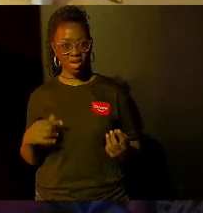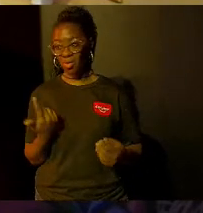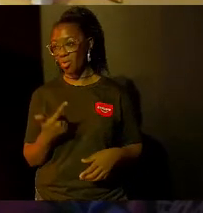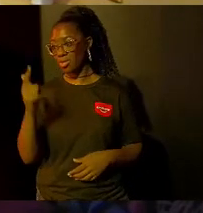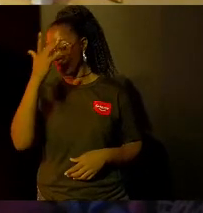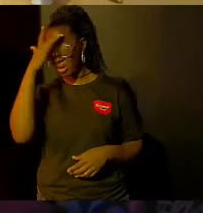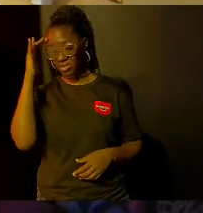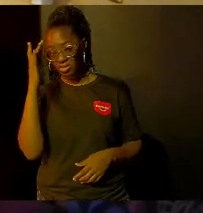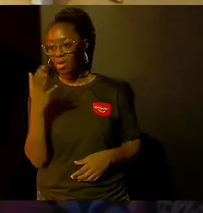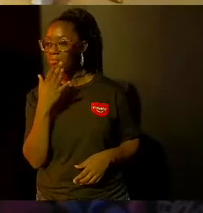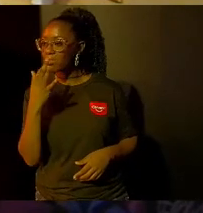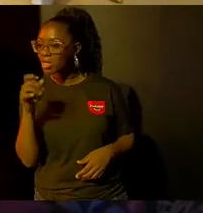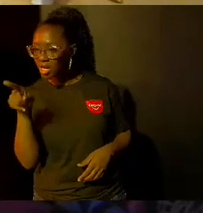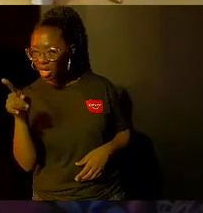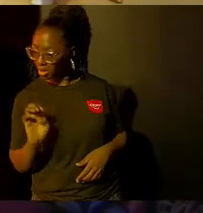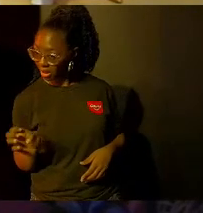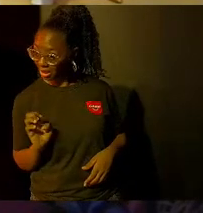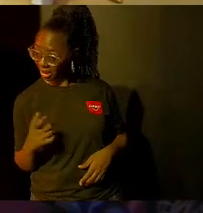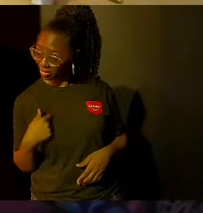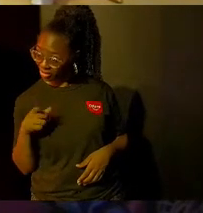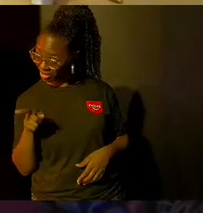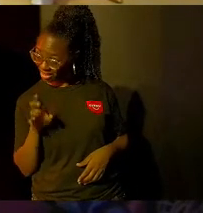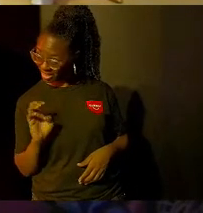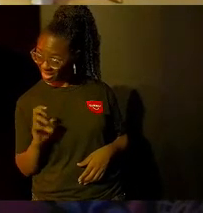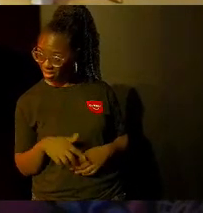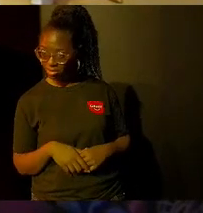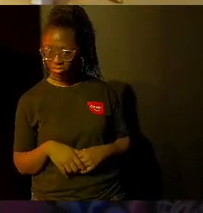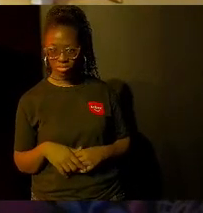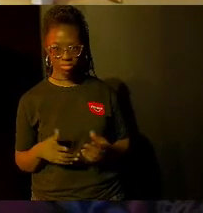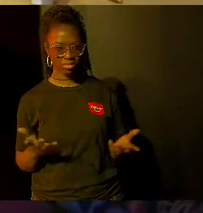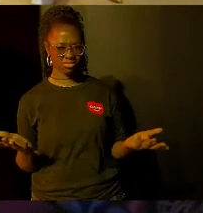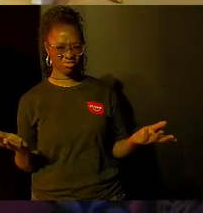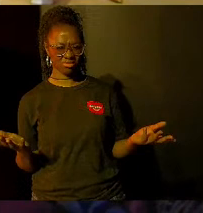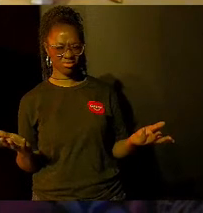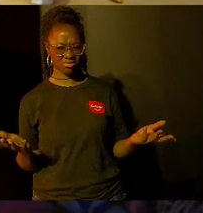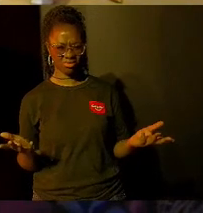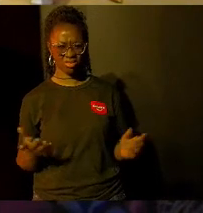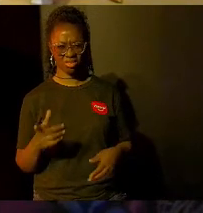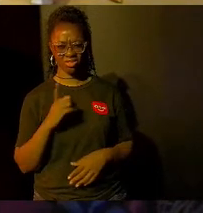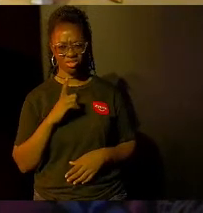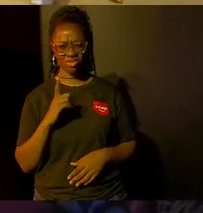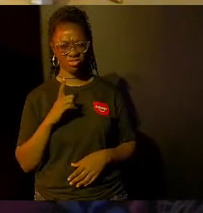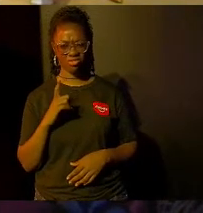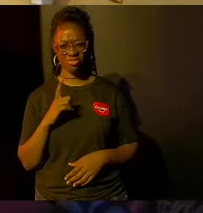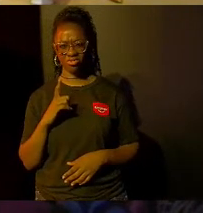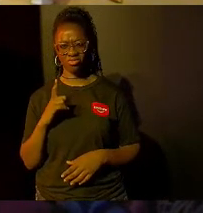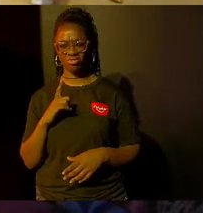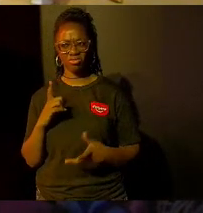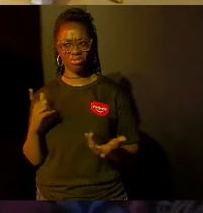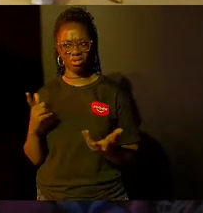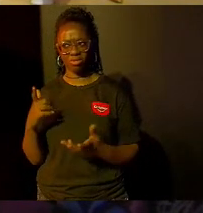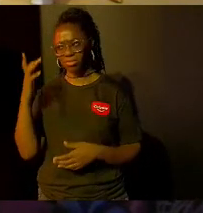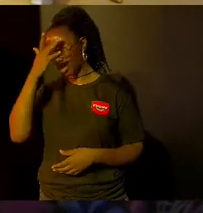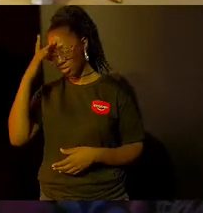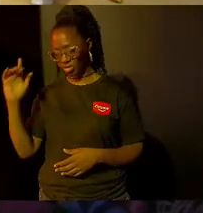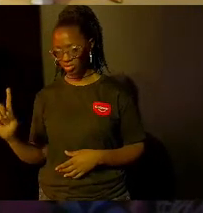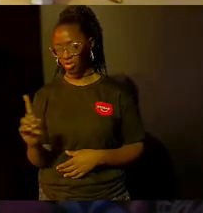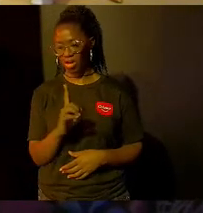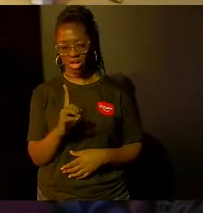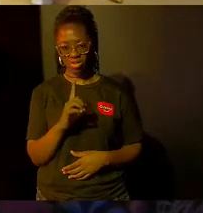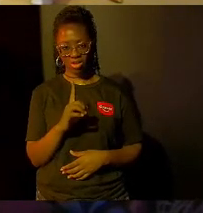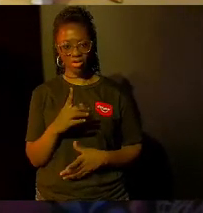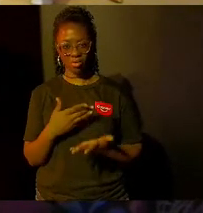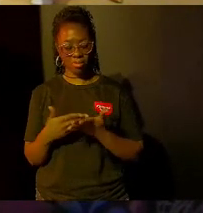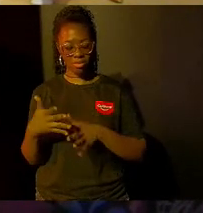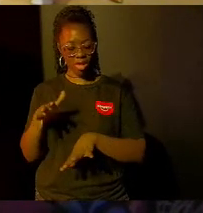hipótese de que ele seria gay tinham acabado de sair de uma transa interrompida Pela chegada de uma outra pessoa enfim